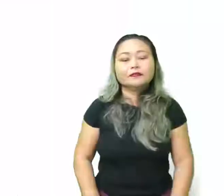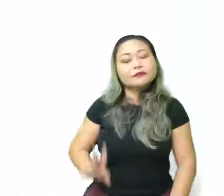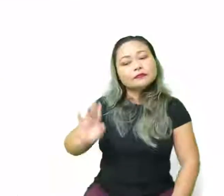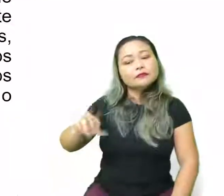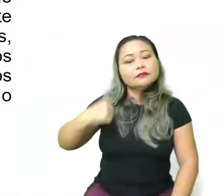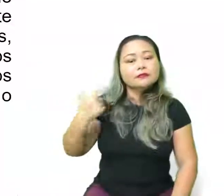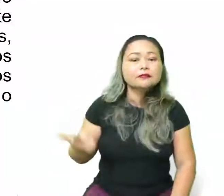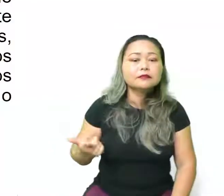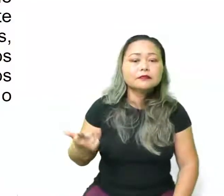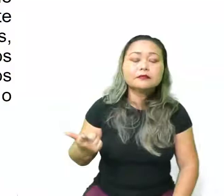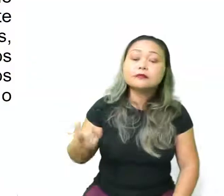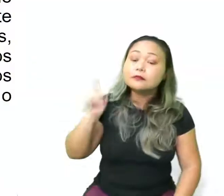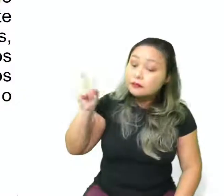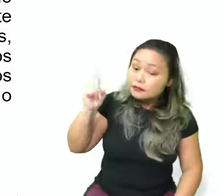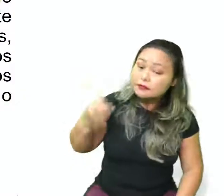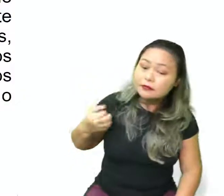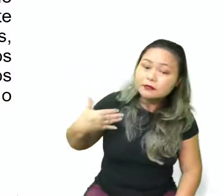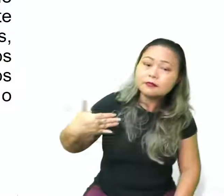seguindo aqui, então.